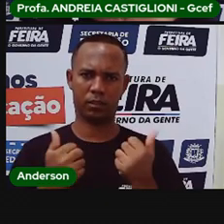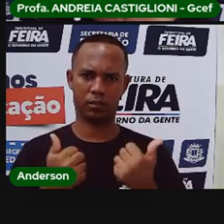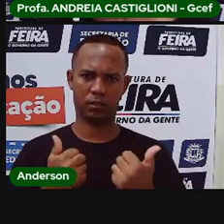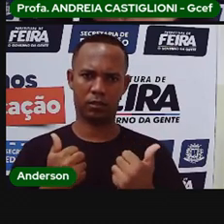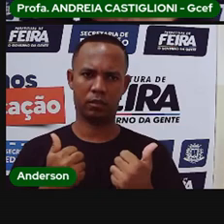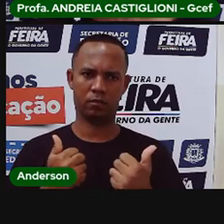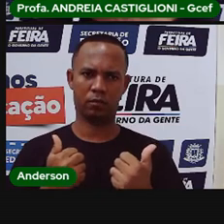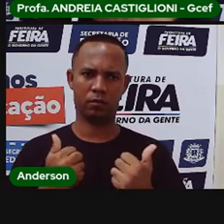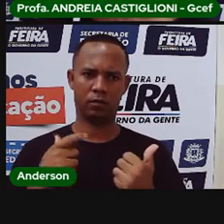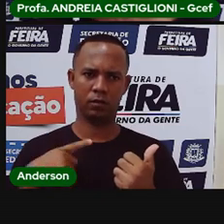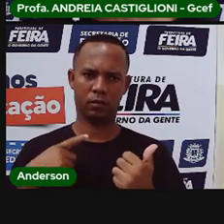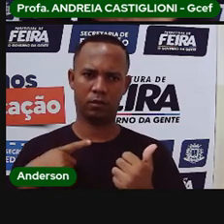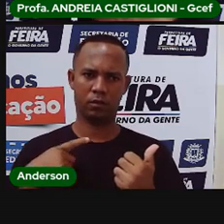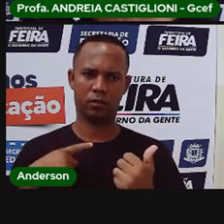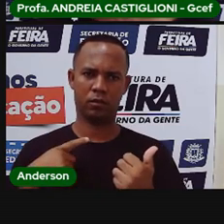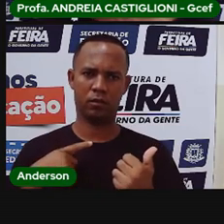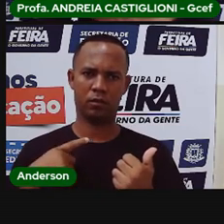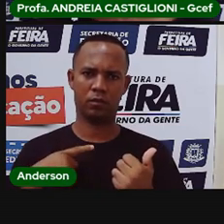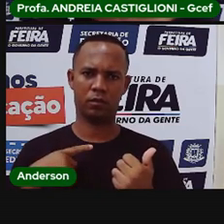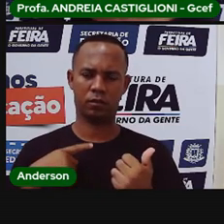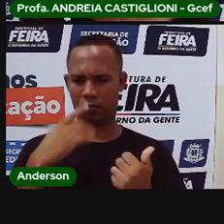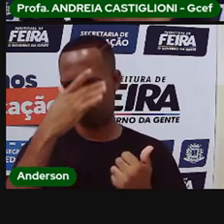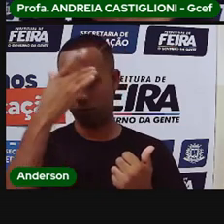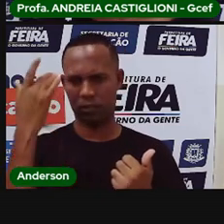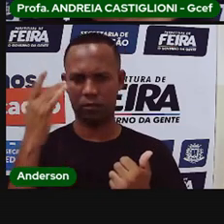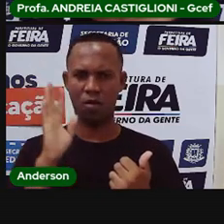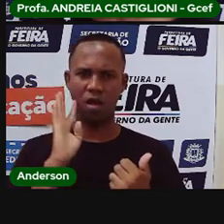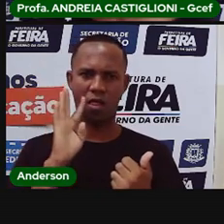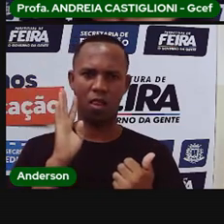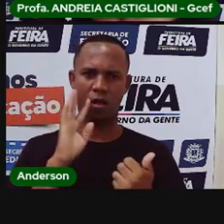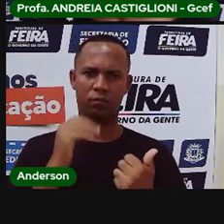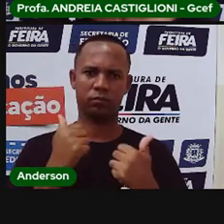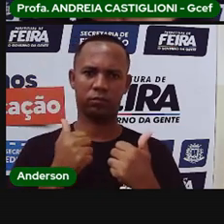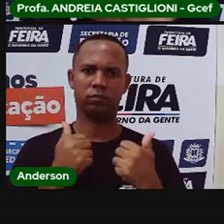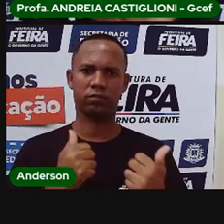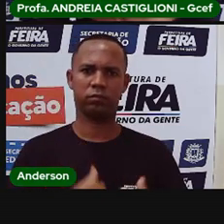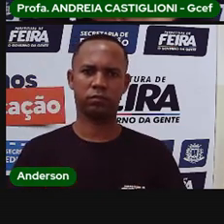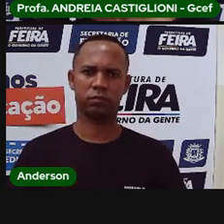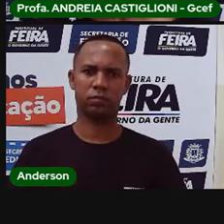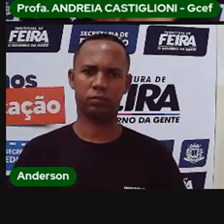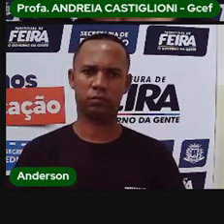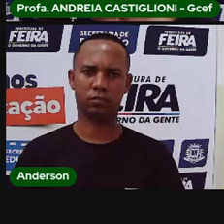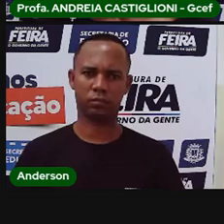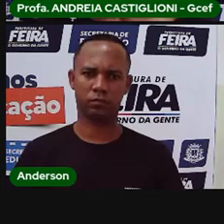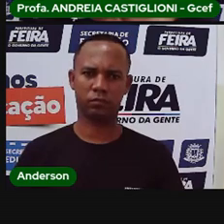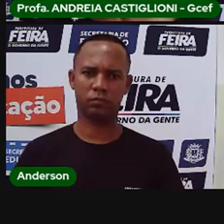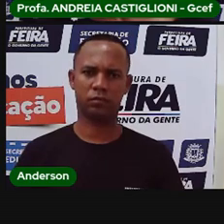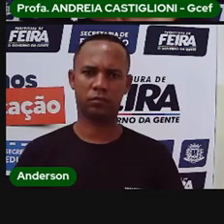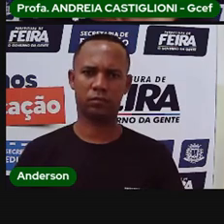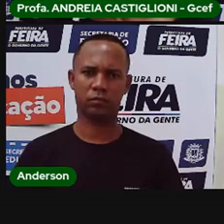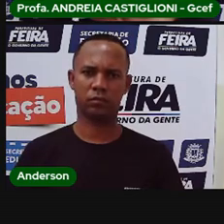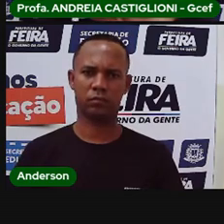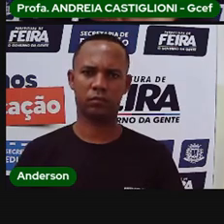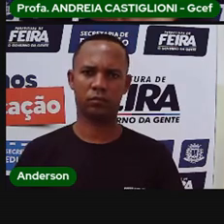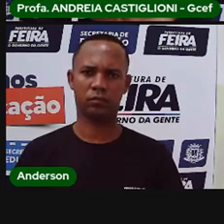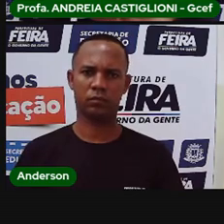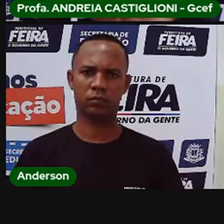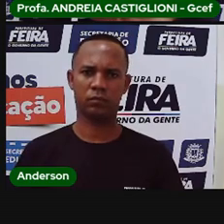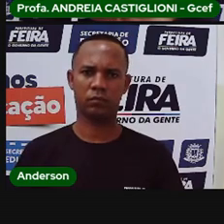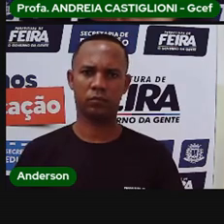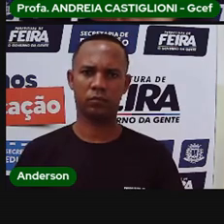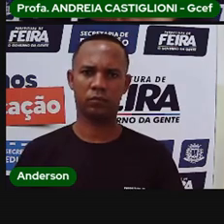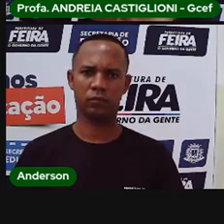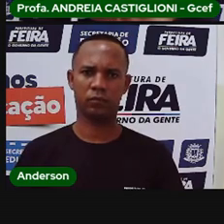os estudantes têm algumas perguntas que estão show, viu? Eu tô até vamos vendo lá. Aqui. Bora ver.